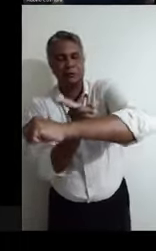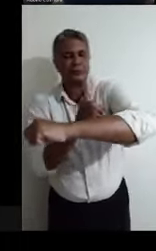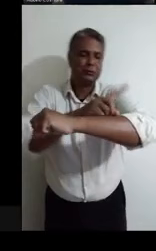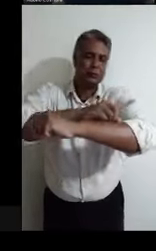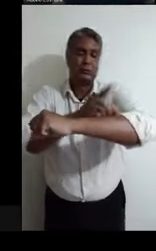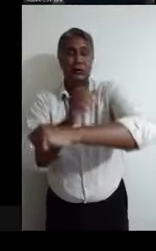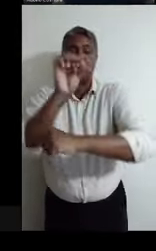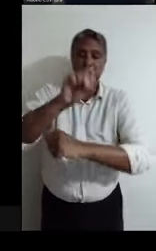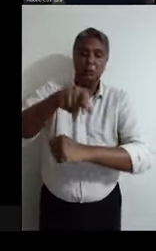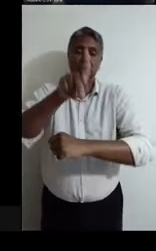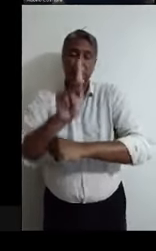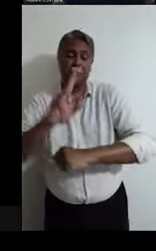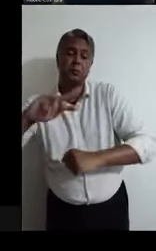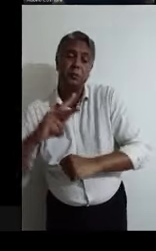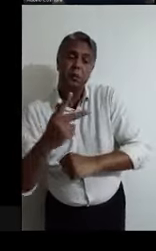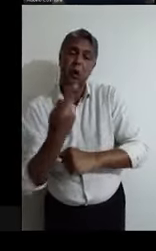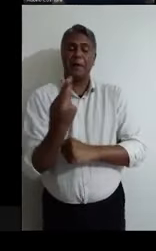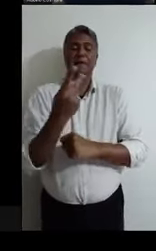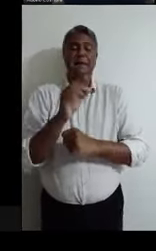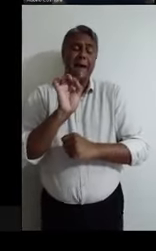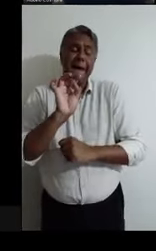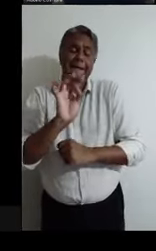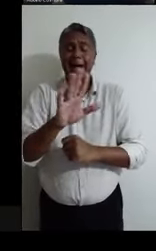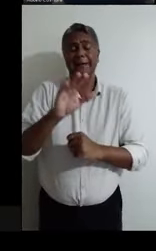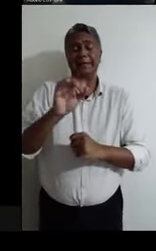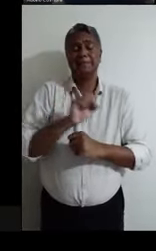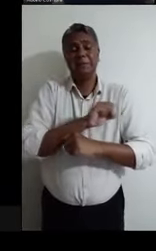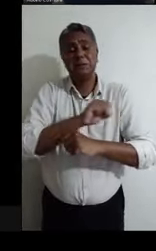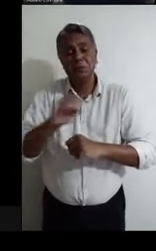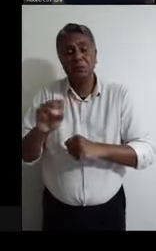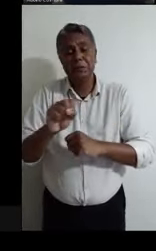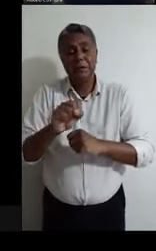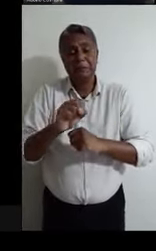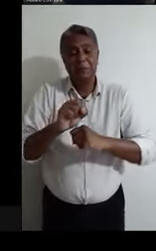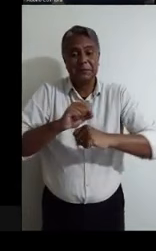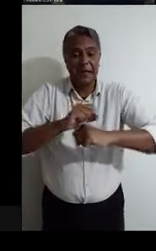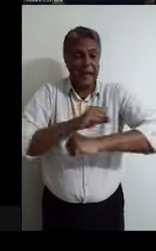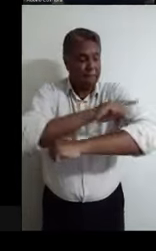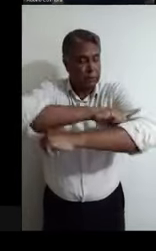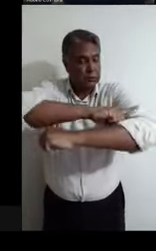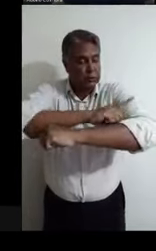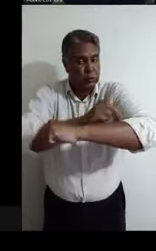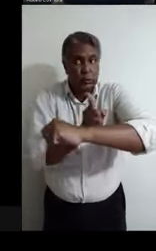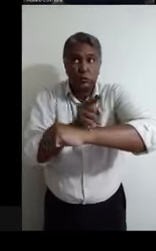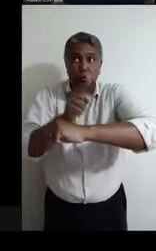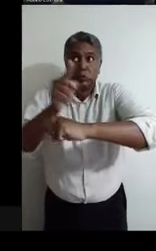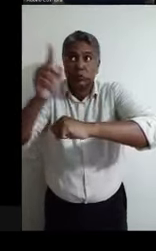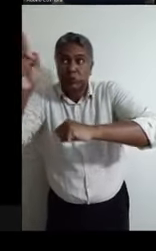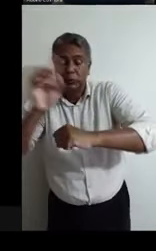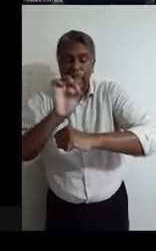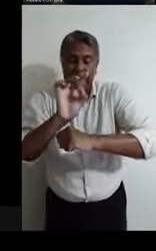de 8 km por hora em cada segundo. Nesse caso, está aumentando em 8 km por hora a cada